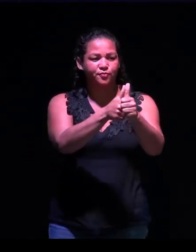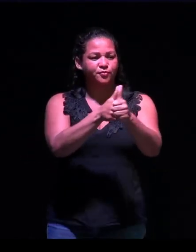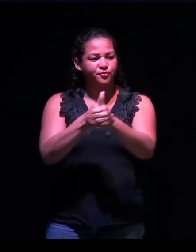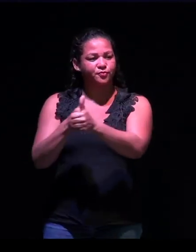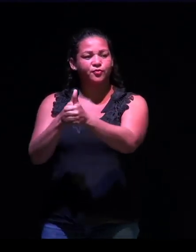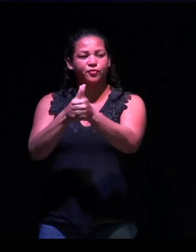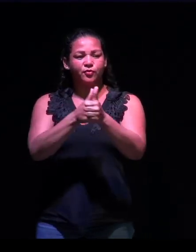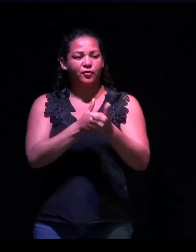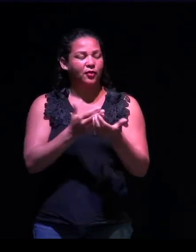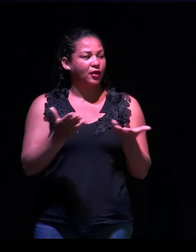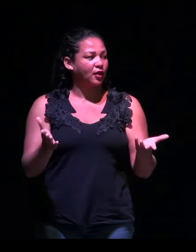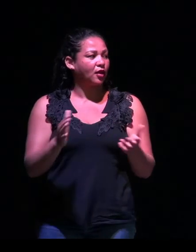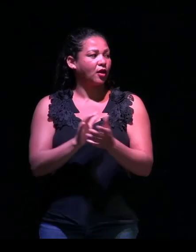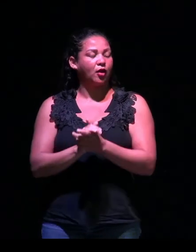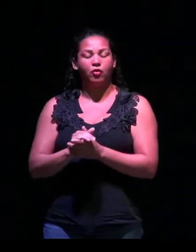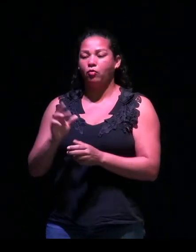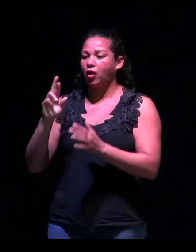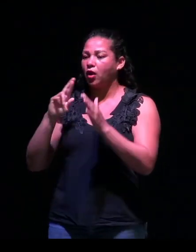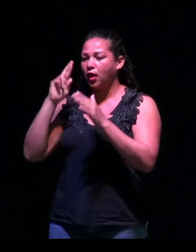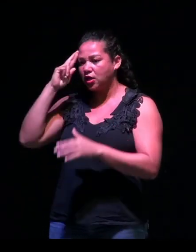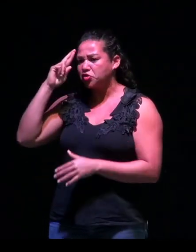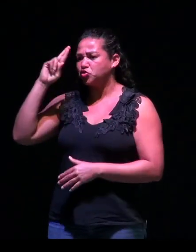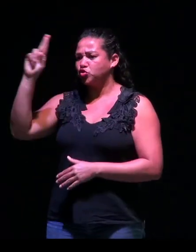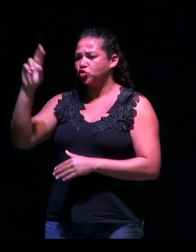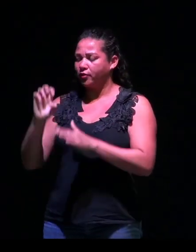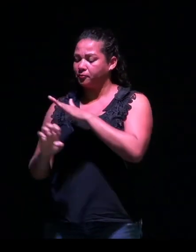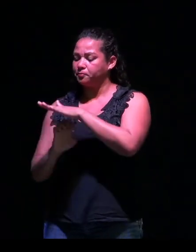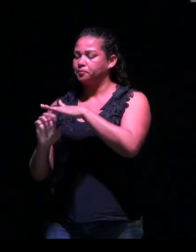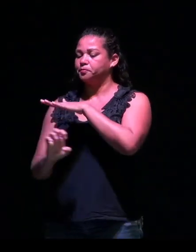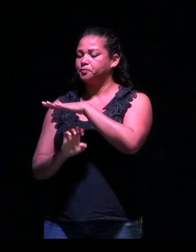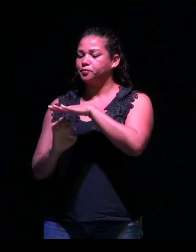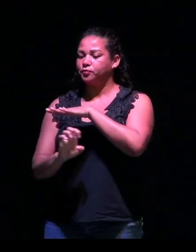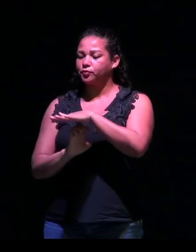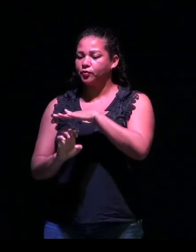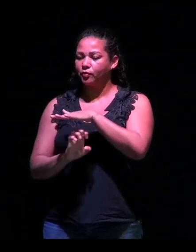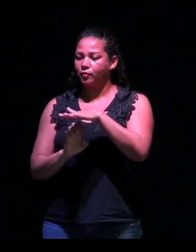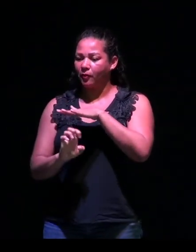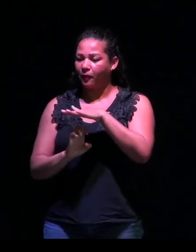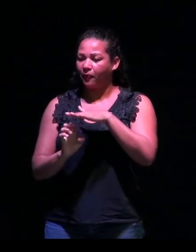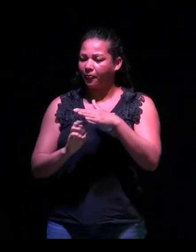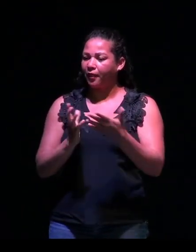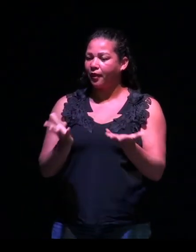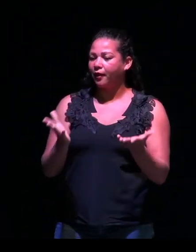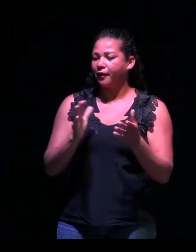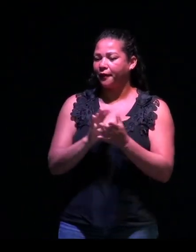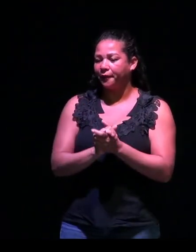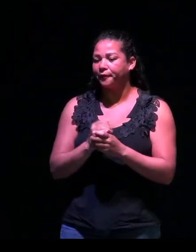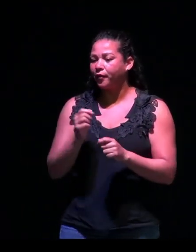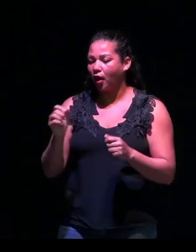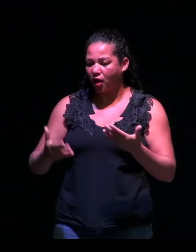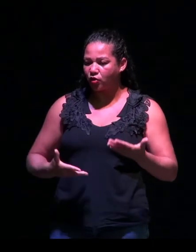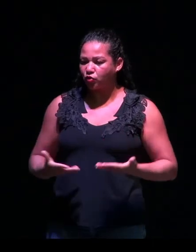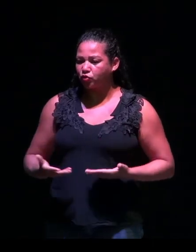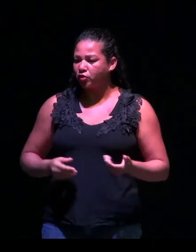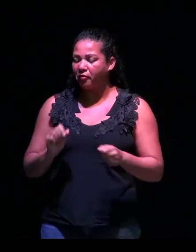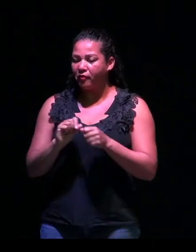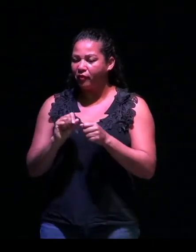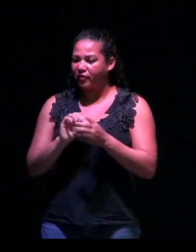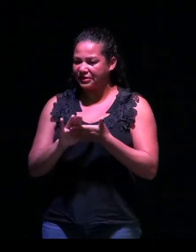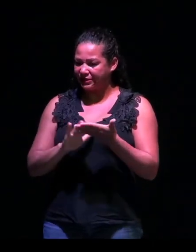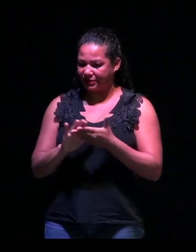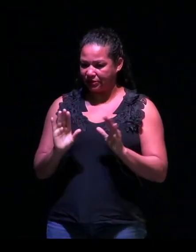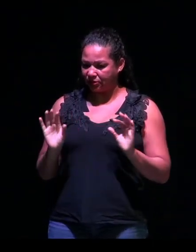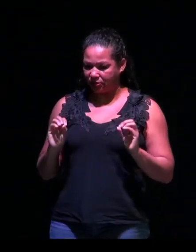para os empregados, pagando o salário dele, cuidando da fazenda. Quando ele voltar, ele quer encontrar ele fazendo isso. Se não fizer, está em